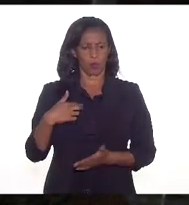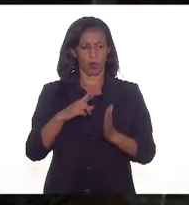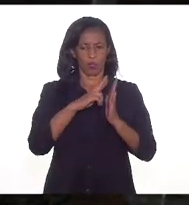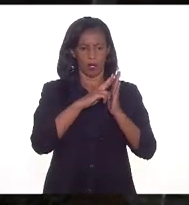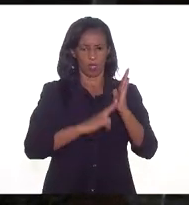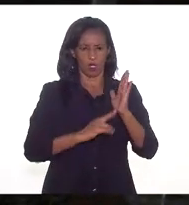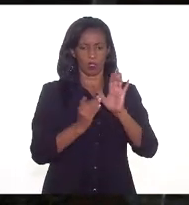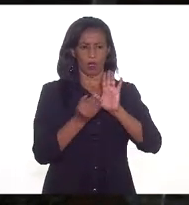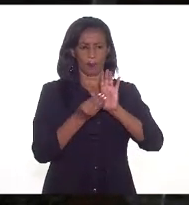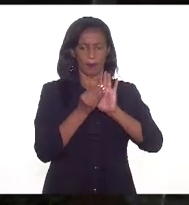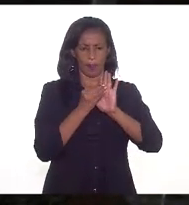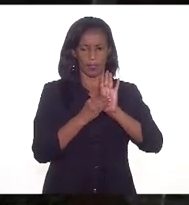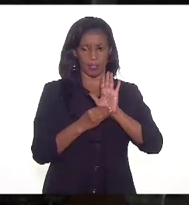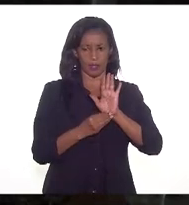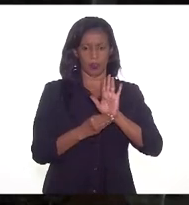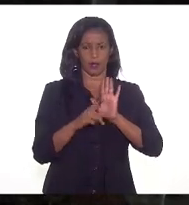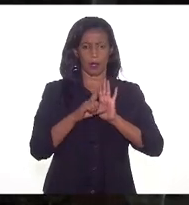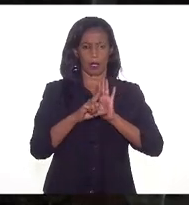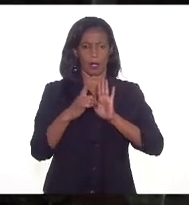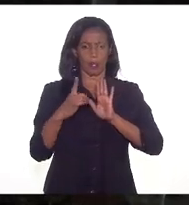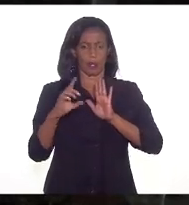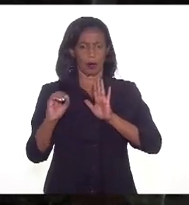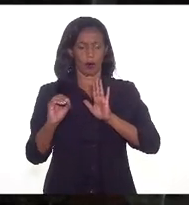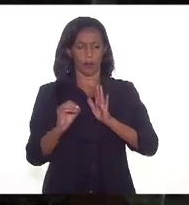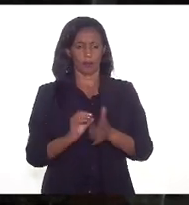relatar o parecer prévio da LDO.